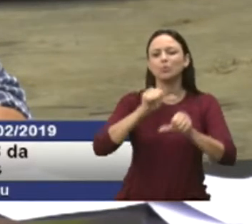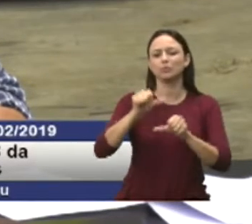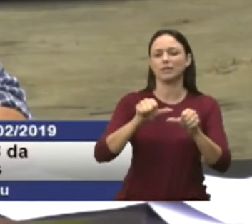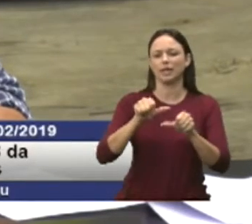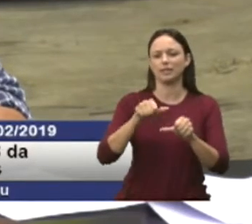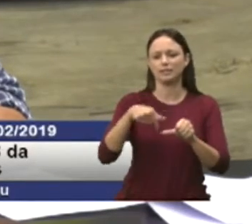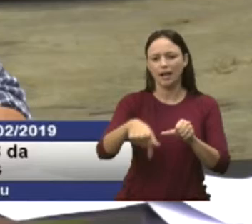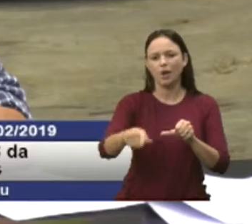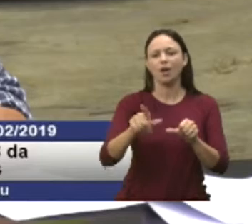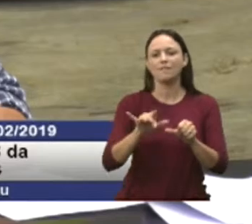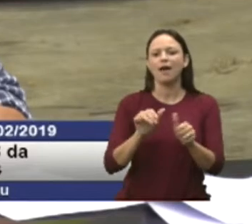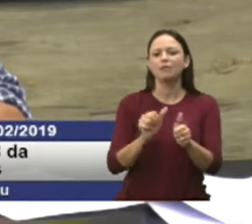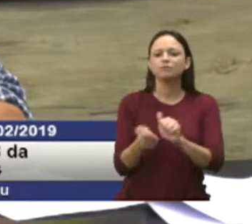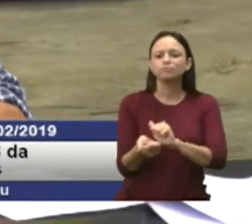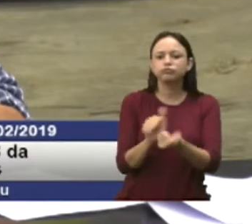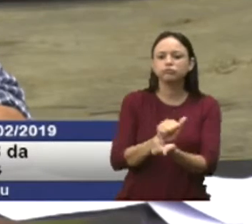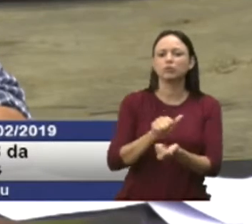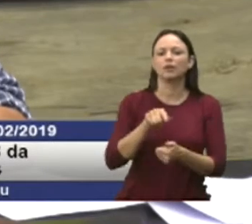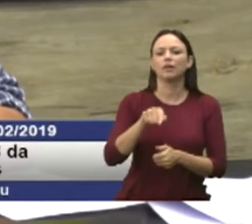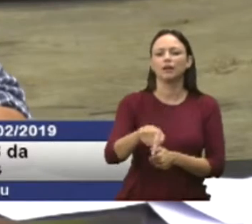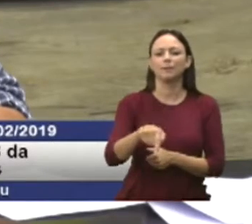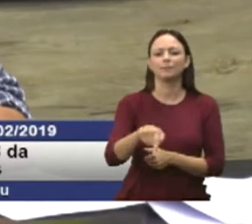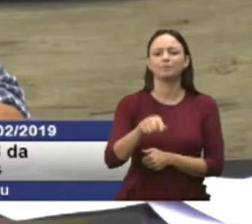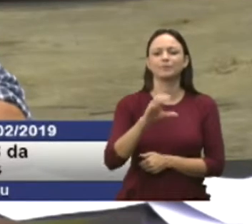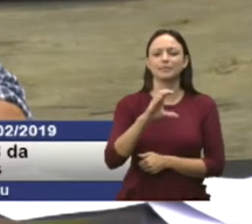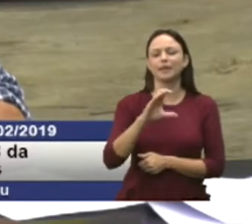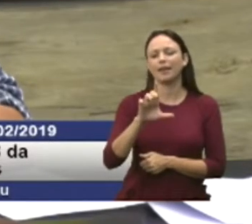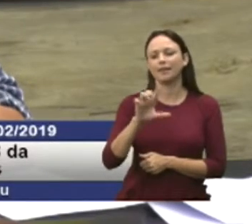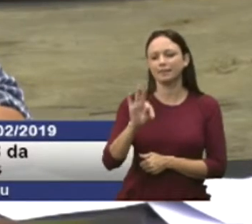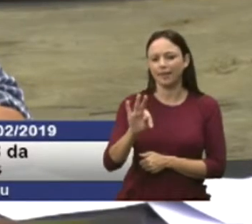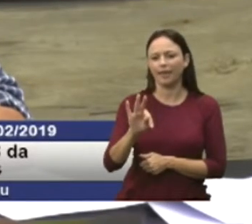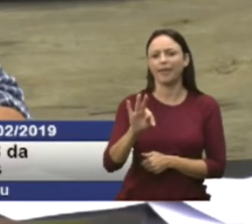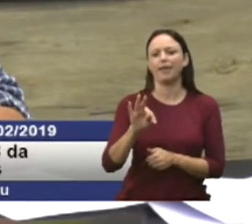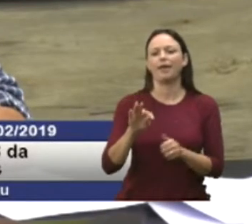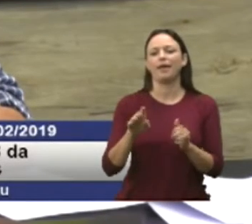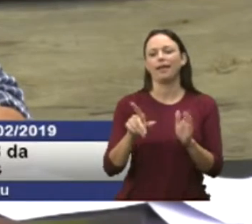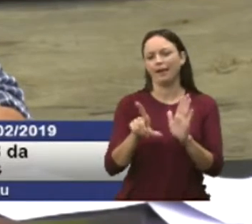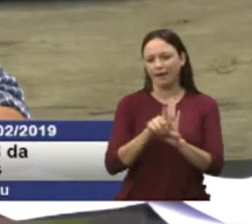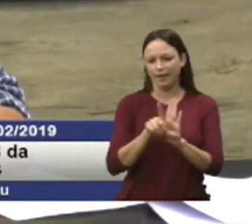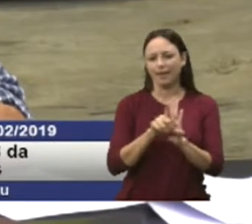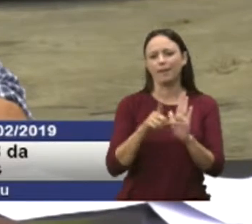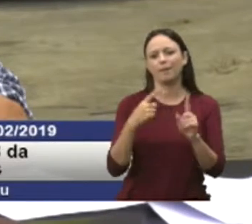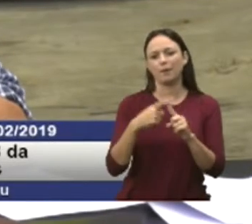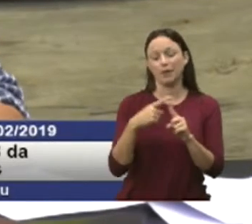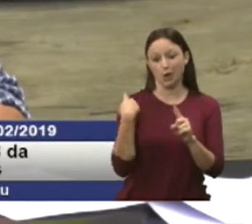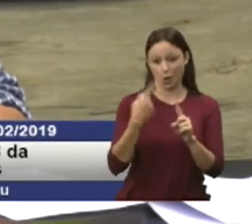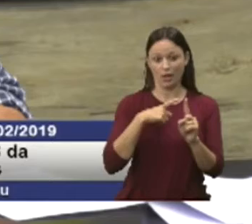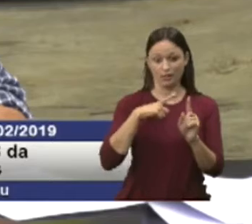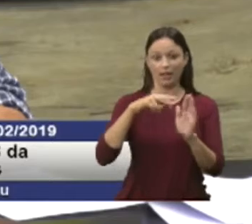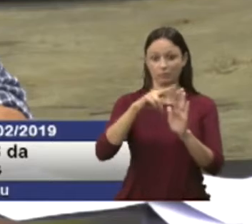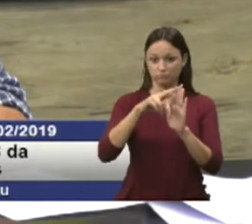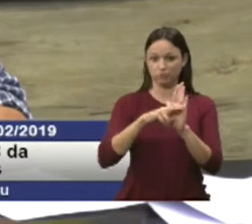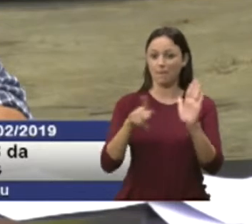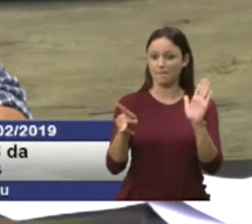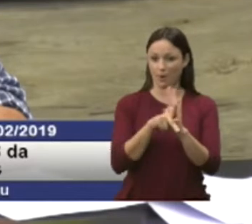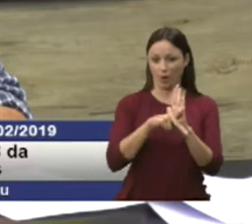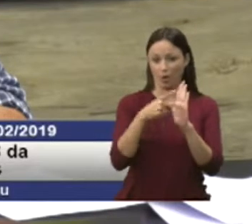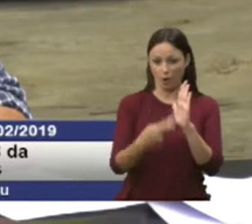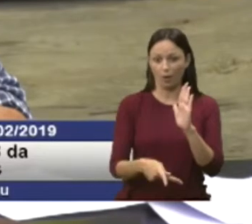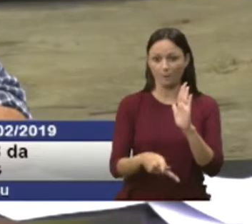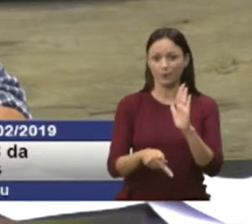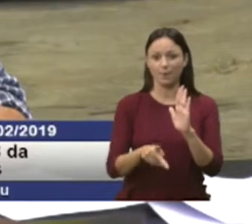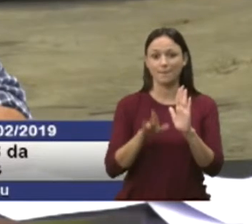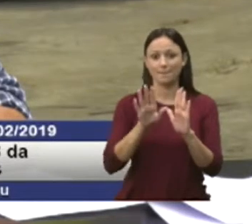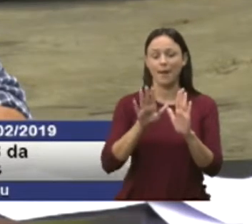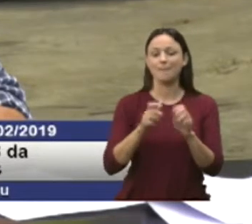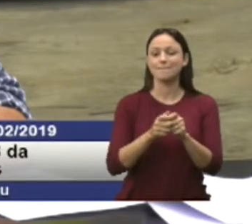ser adequadas à CLT, né? Embora aqui nós tenhamos o regime próprio, mas a